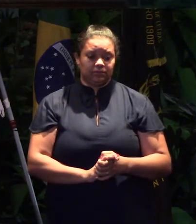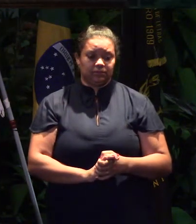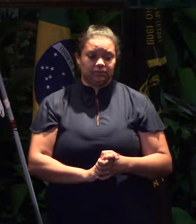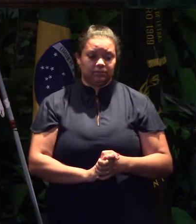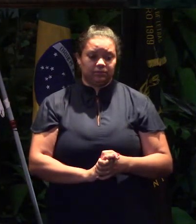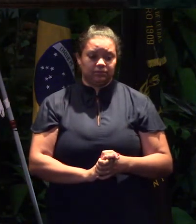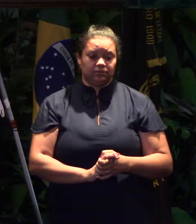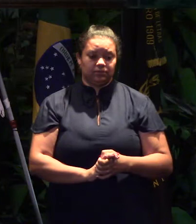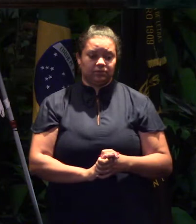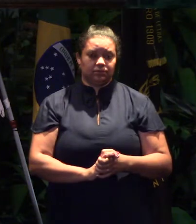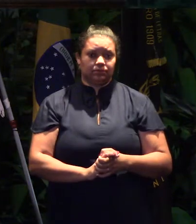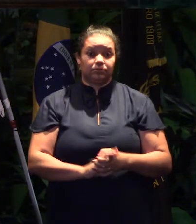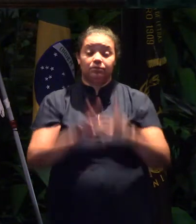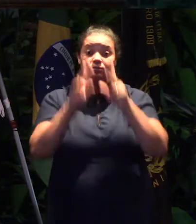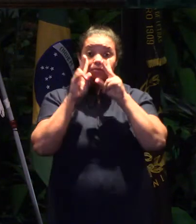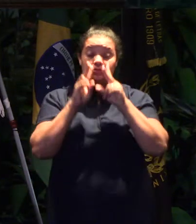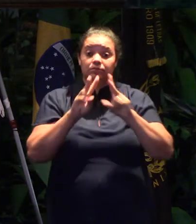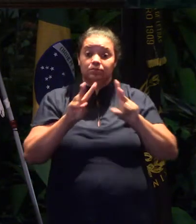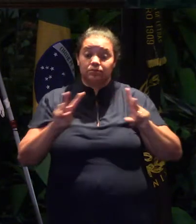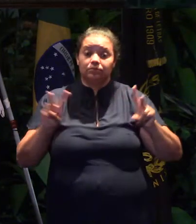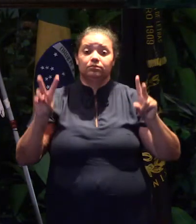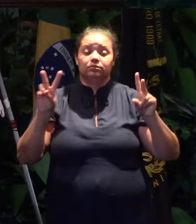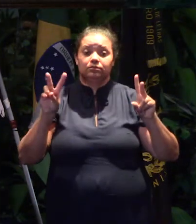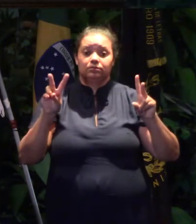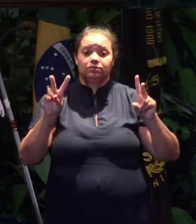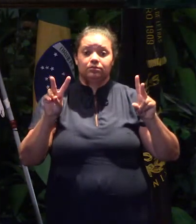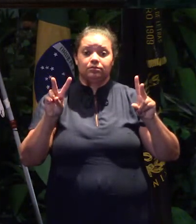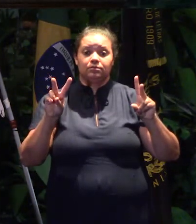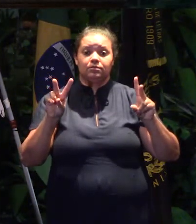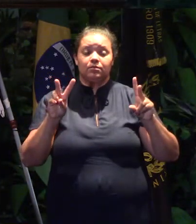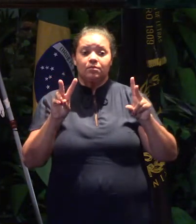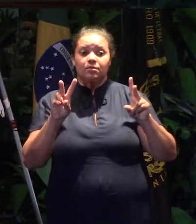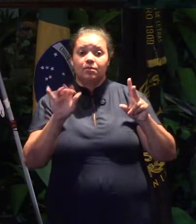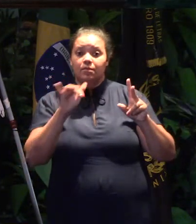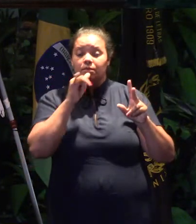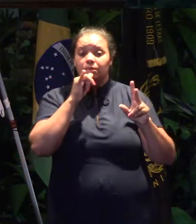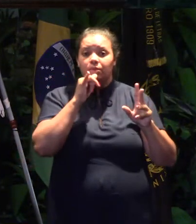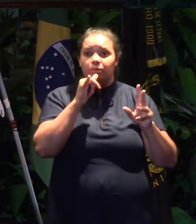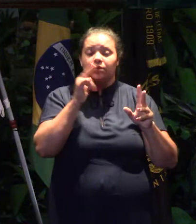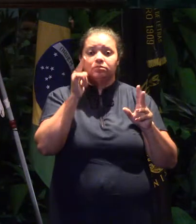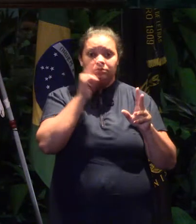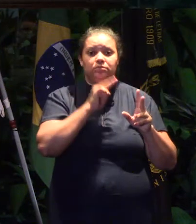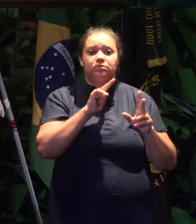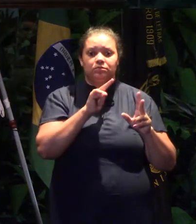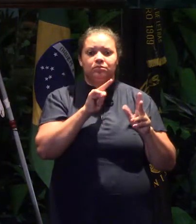O conceito de visibilidade em Calvino pode servir, inclusive, como uma chave de leitura para o Pequenas Histórias de Luz e Som,